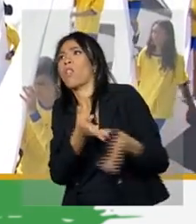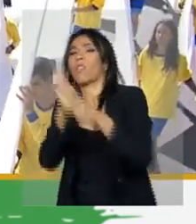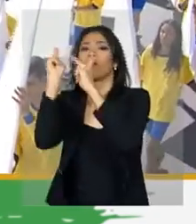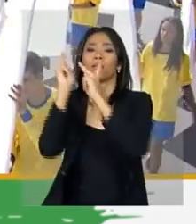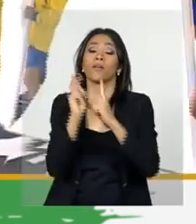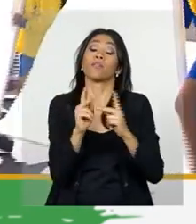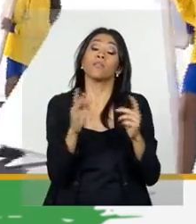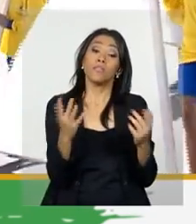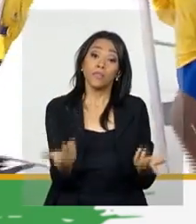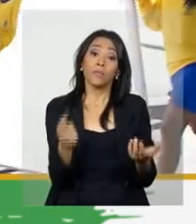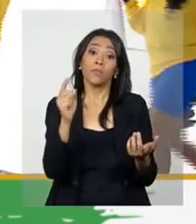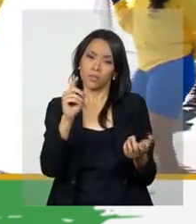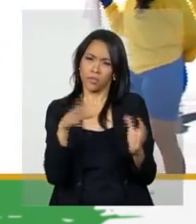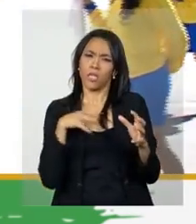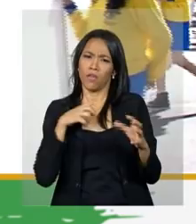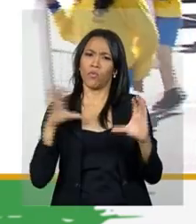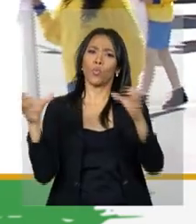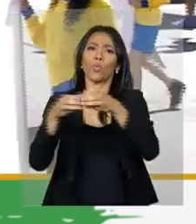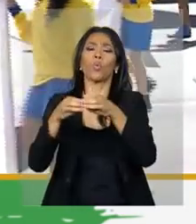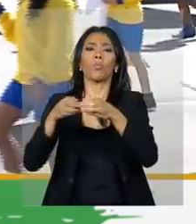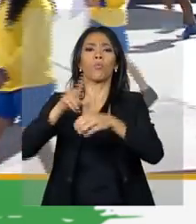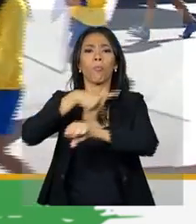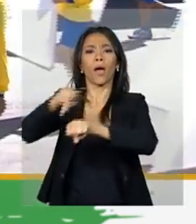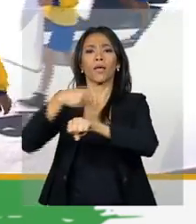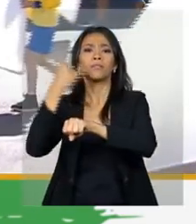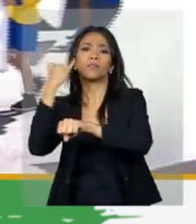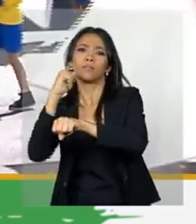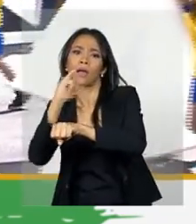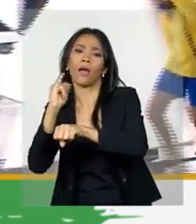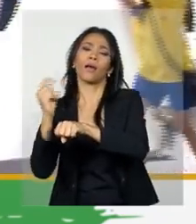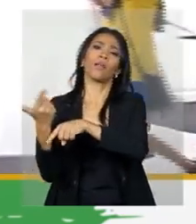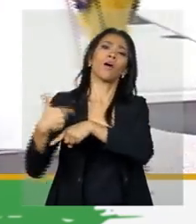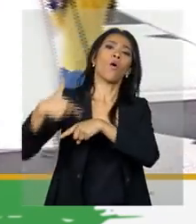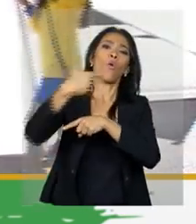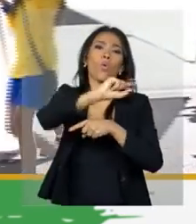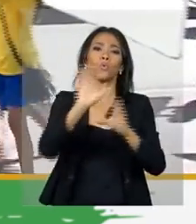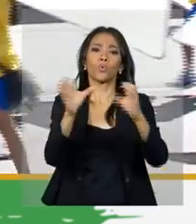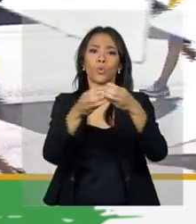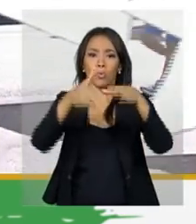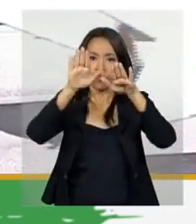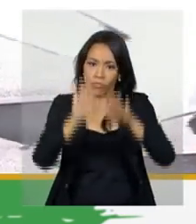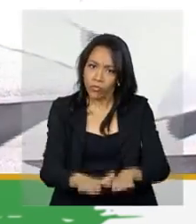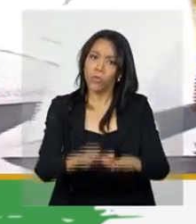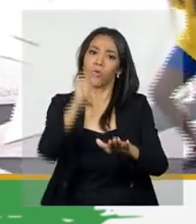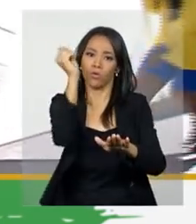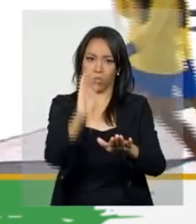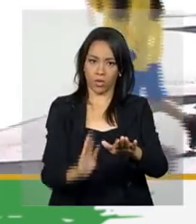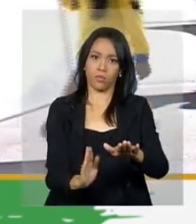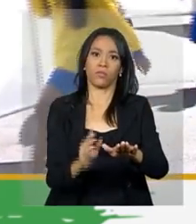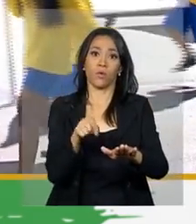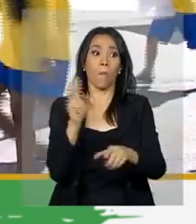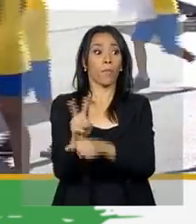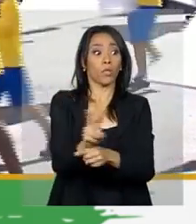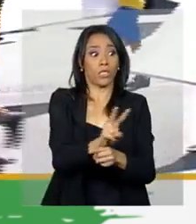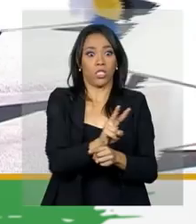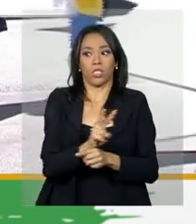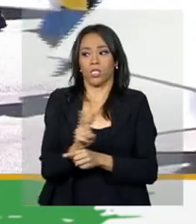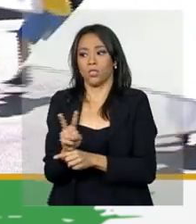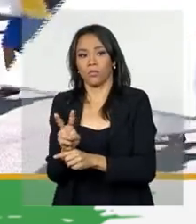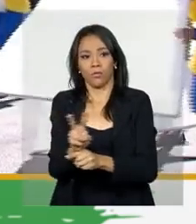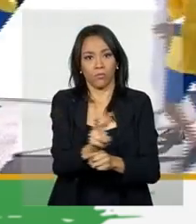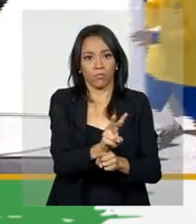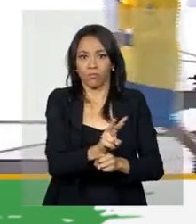foi realmente para a Itália e outro que permaneceu aqui no território brasileiro, protegendo as nossas costas,